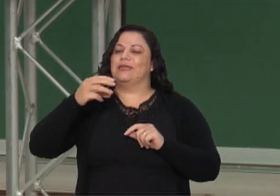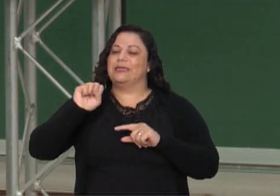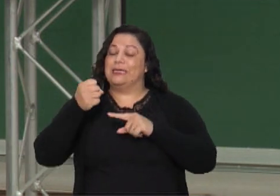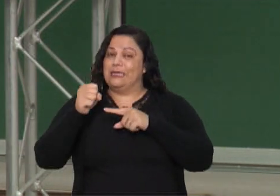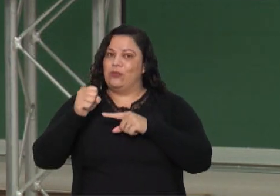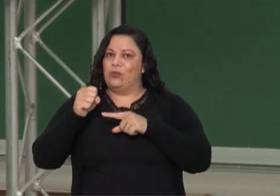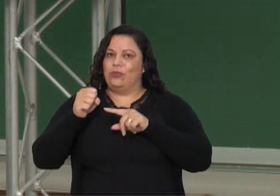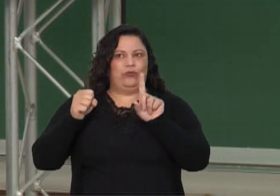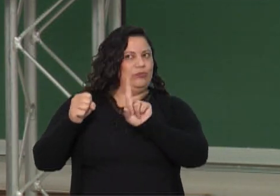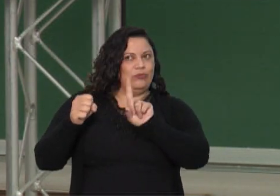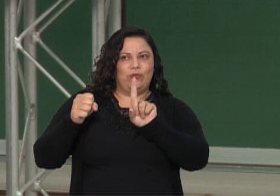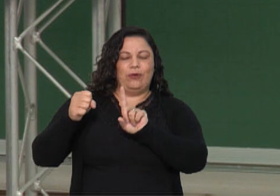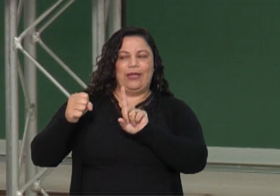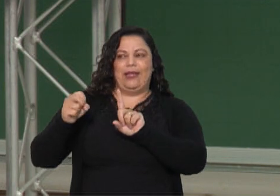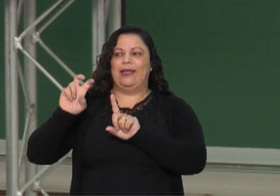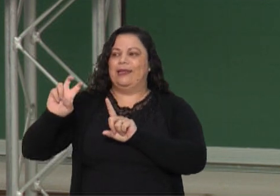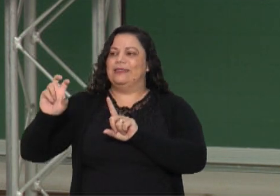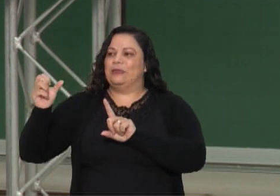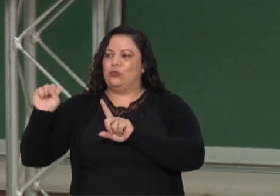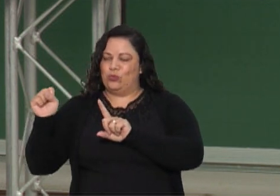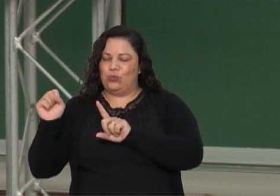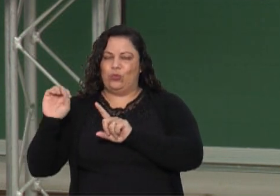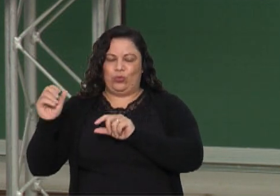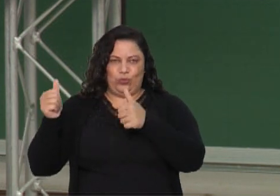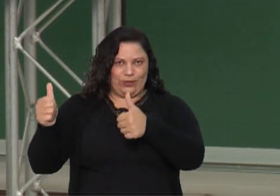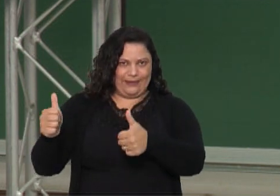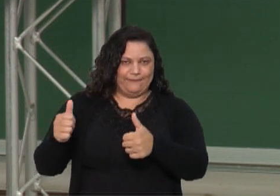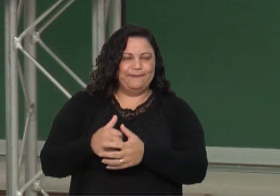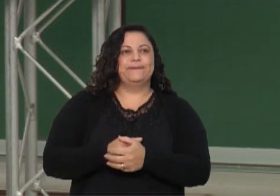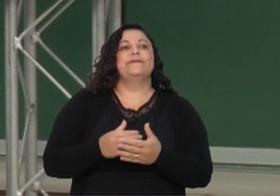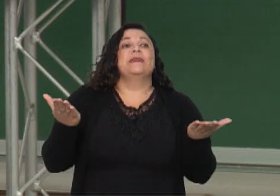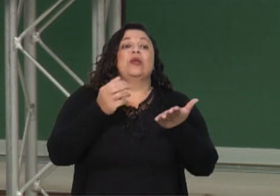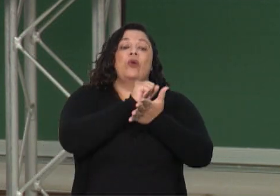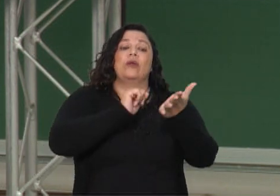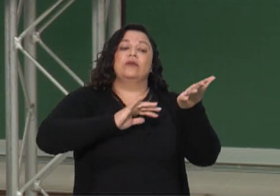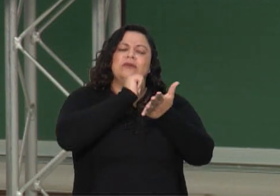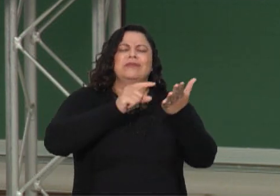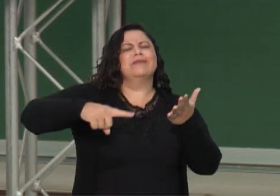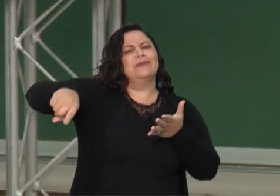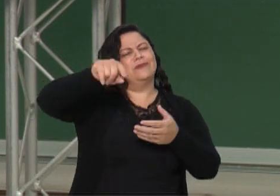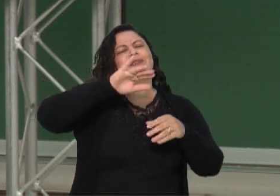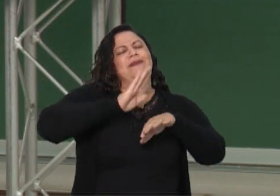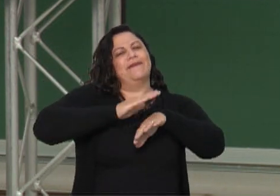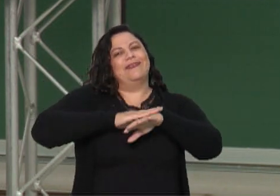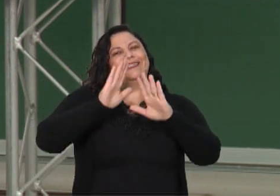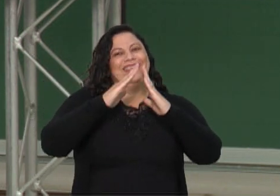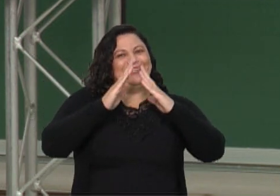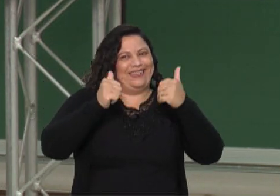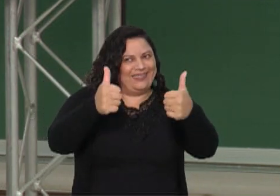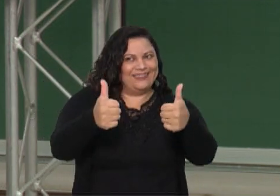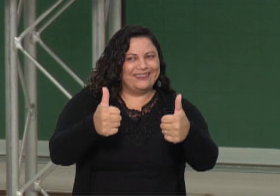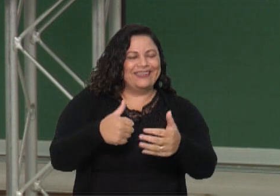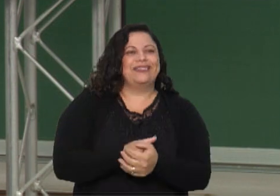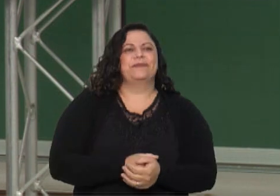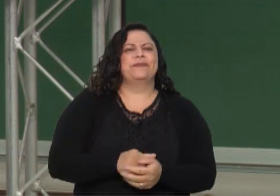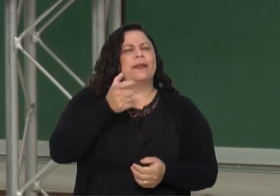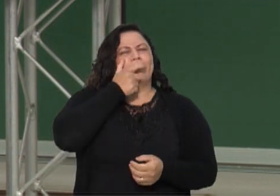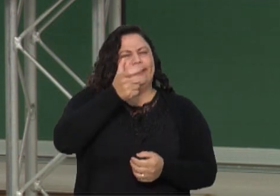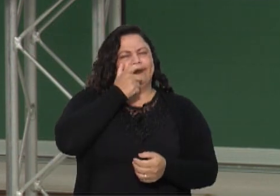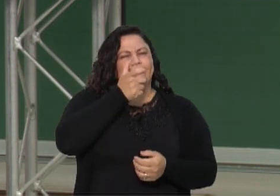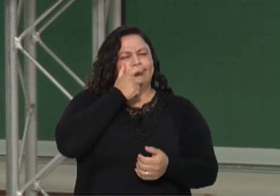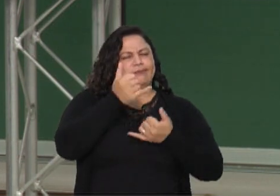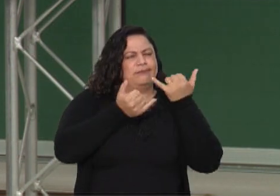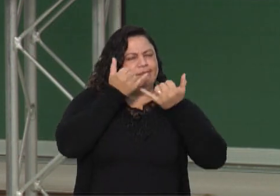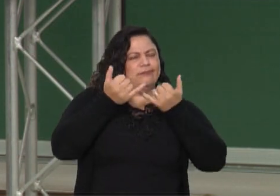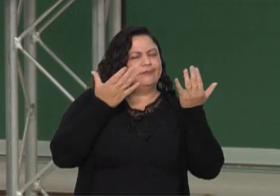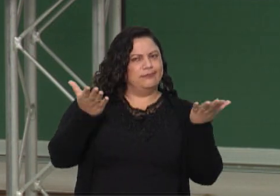só, exercício. E esse exercício é para você fazer em casa, ok? Muito bem. E é super interessante tanto quanto o joguinho.